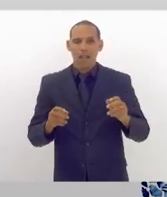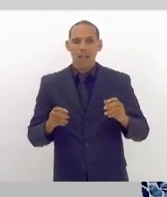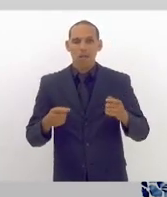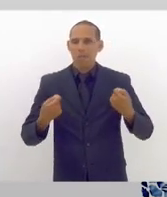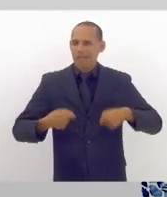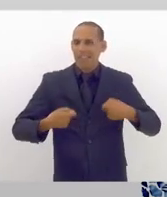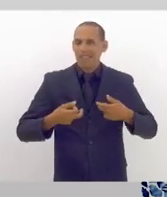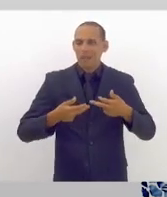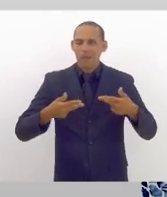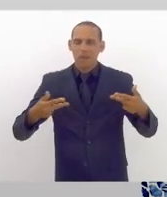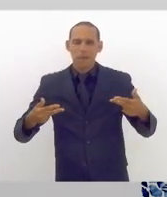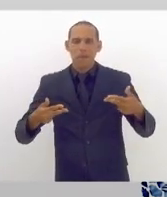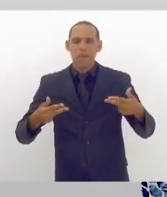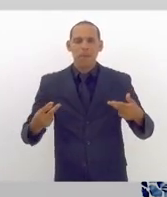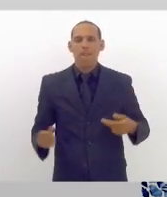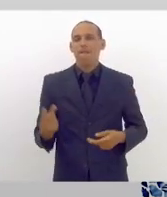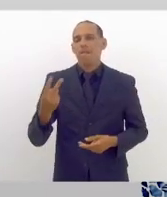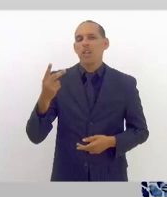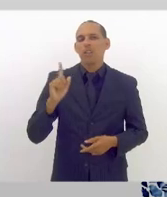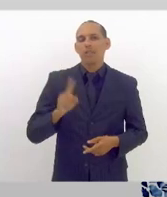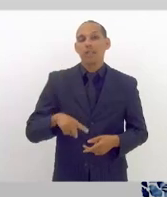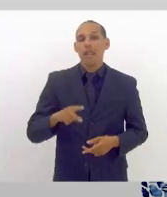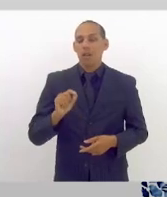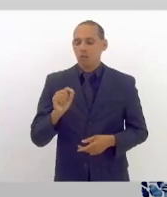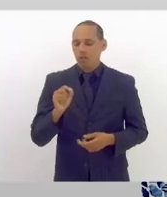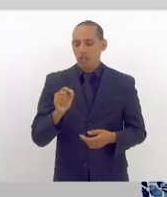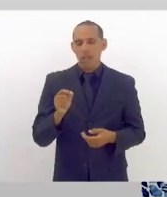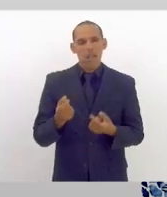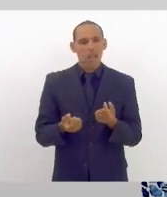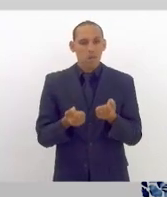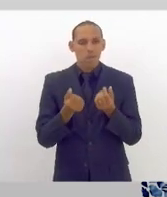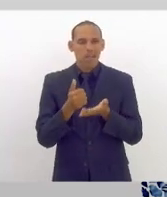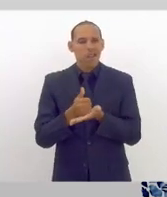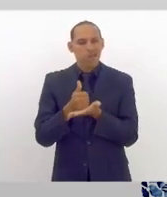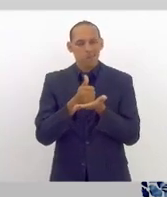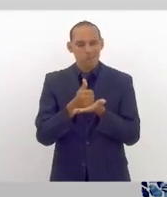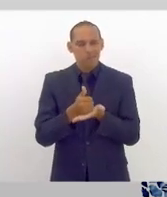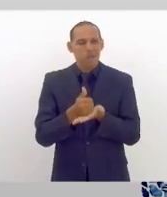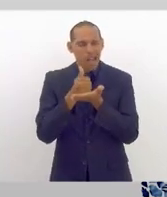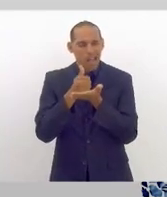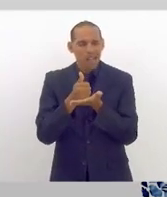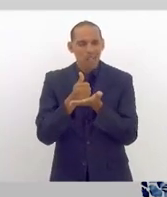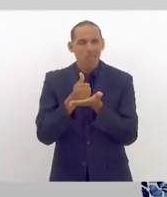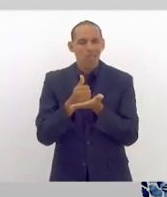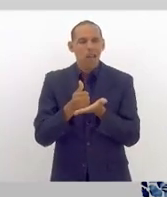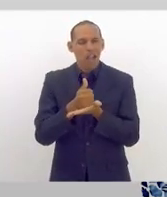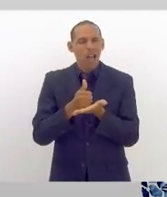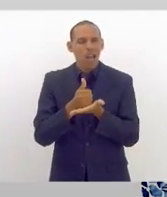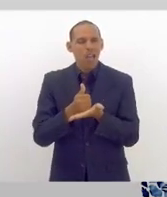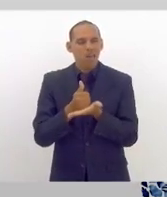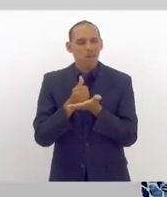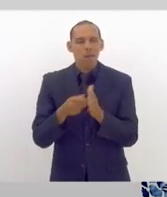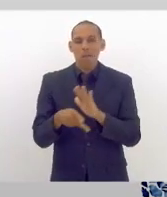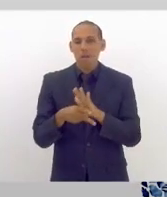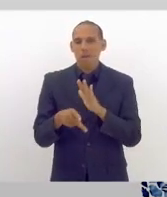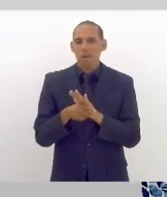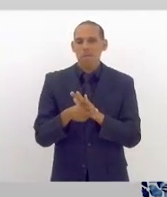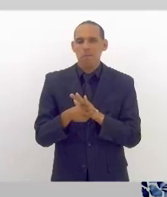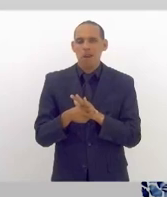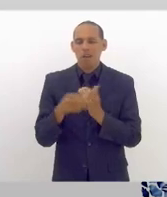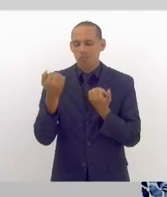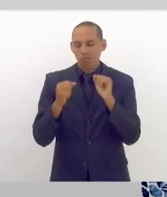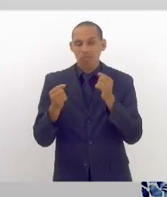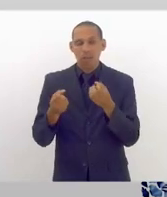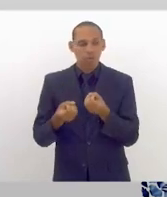a preços básicos ou seja os preços a porta de porta de fábrica né E por meio da dedução do valor